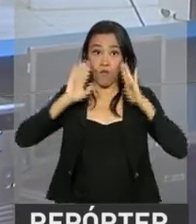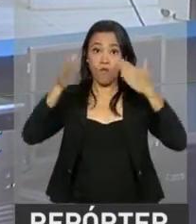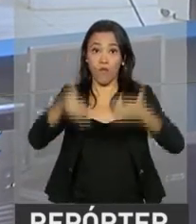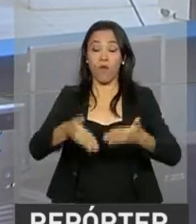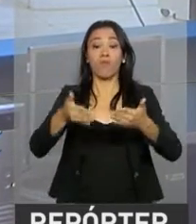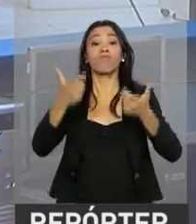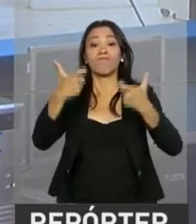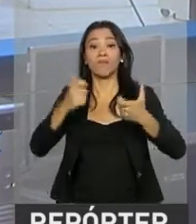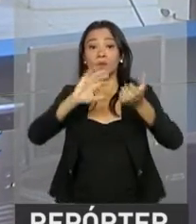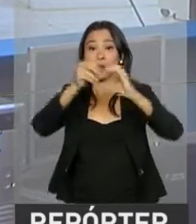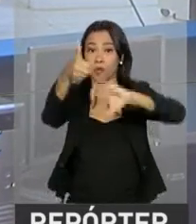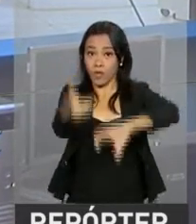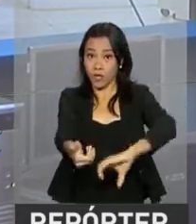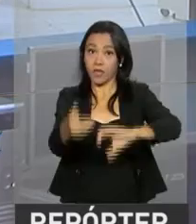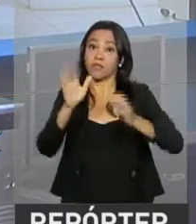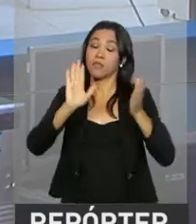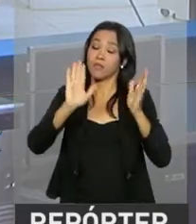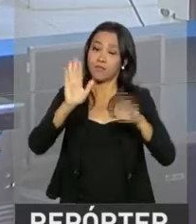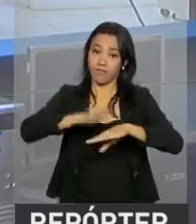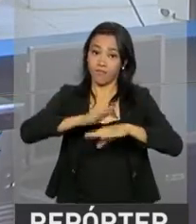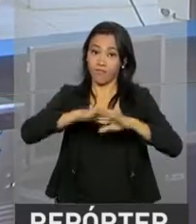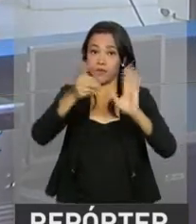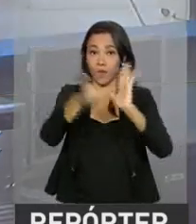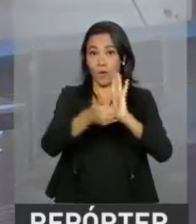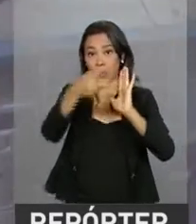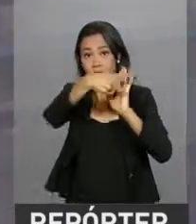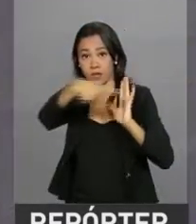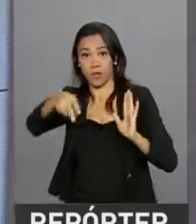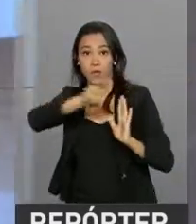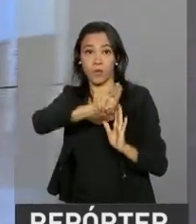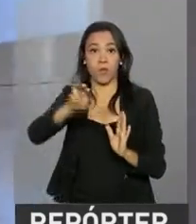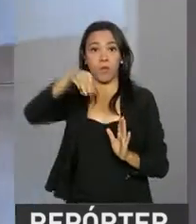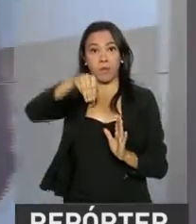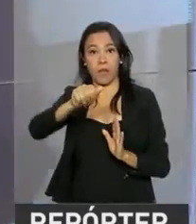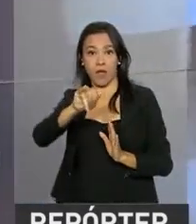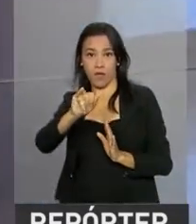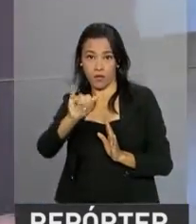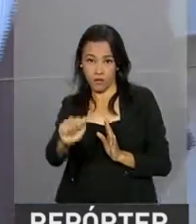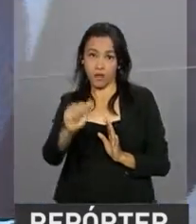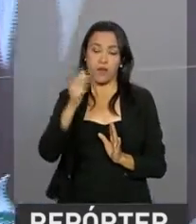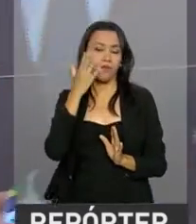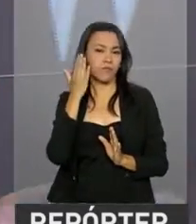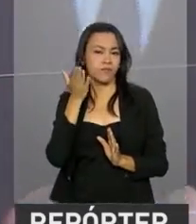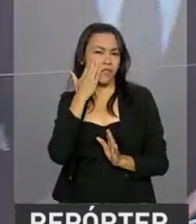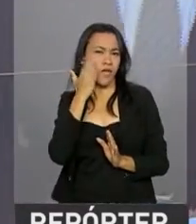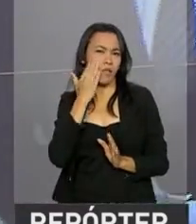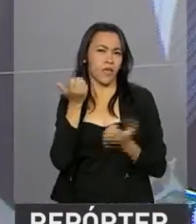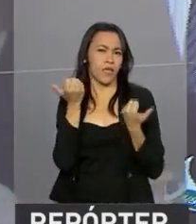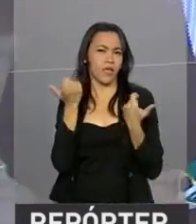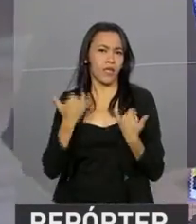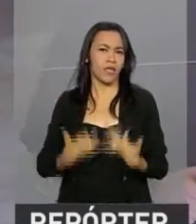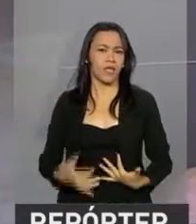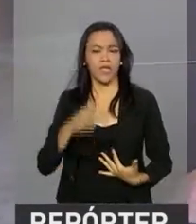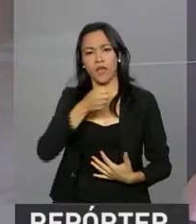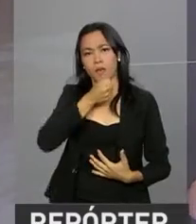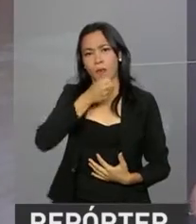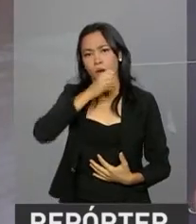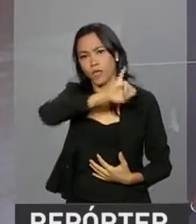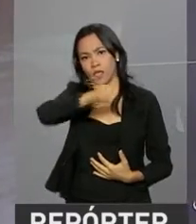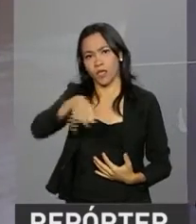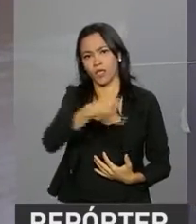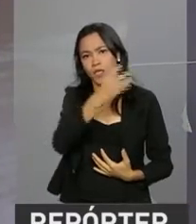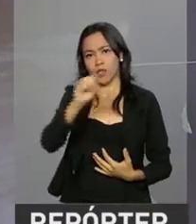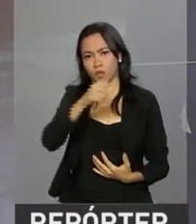semestre, de acordo com o presidente da Câmara, Rodrigo Maia. Vamos saber os detalhes ao vivo com o repórter João Pedro Neto, que está no Palácio do